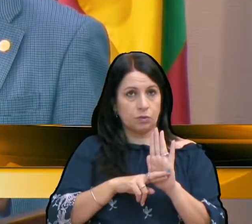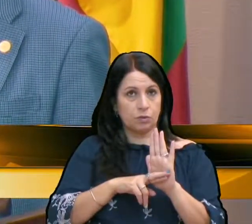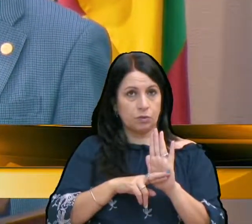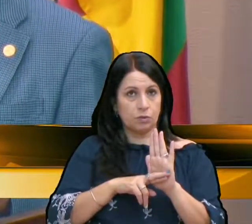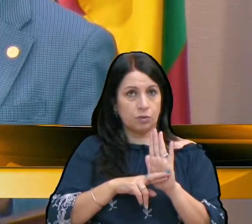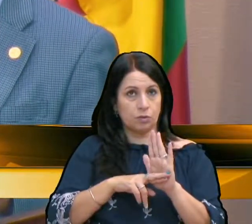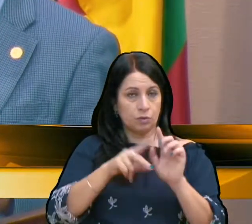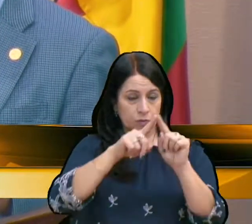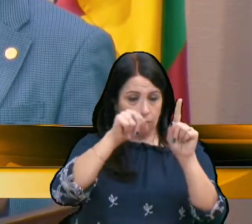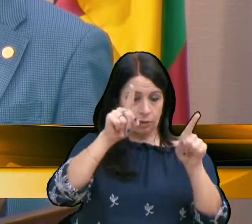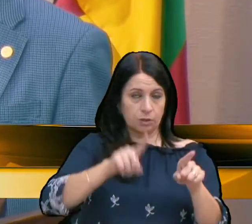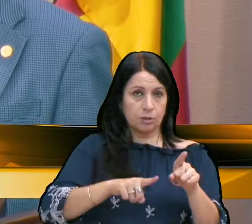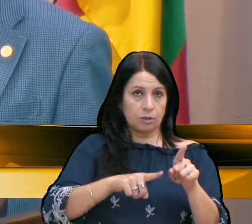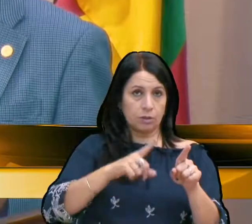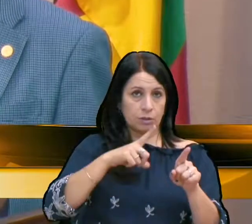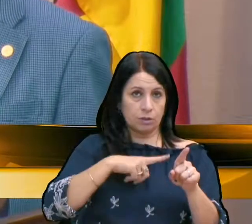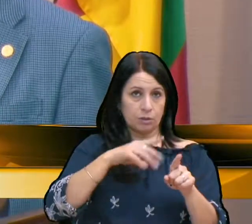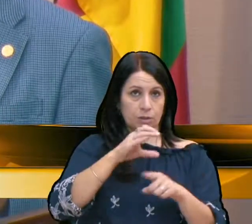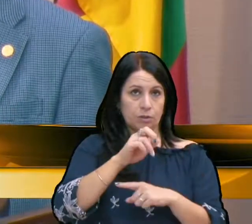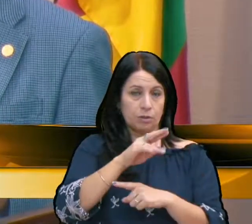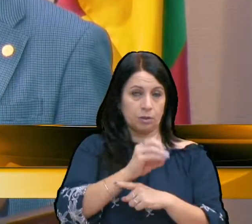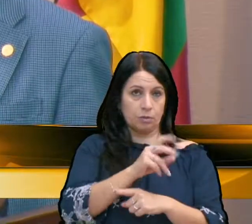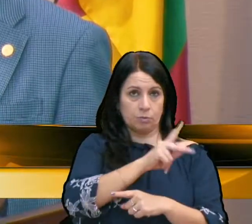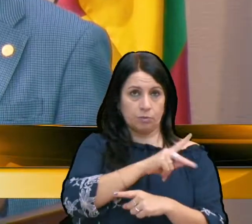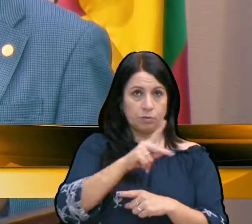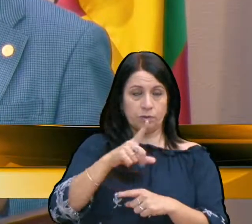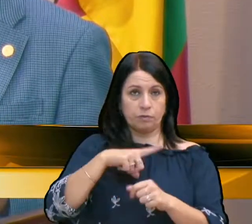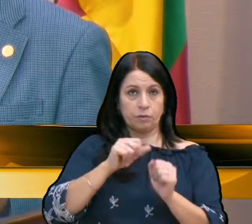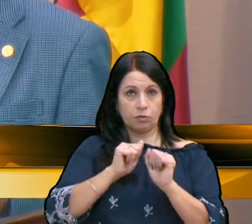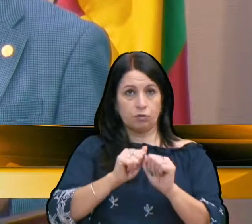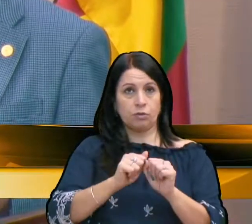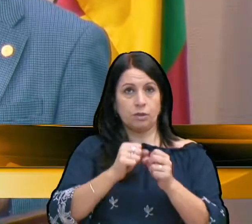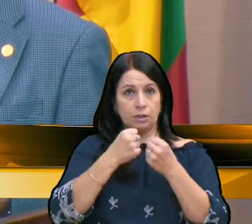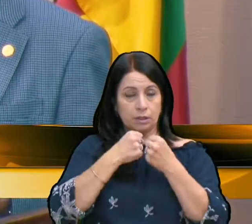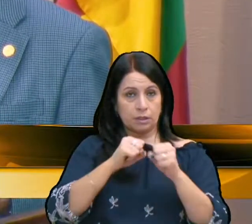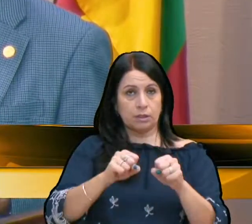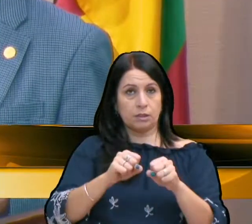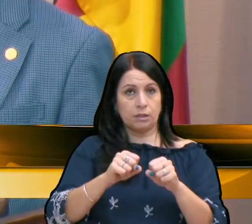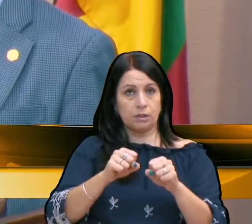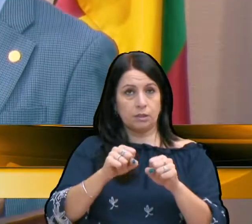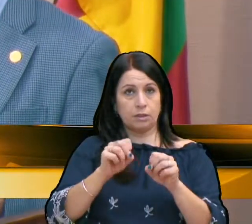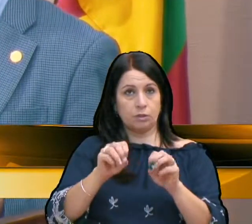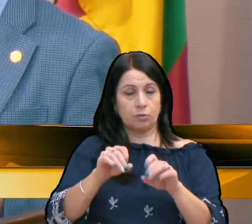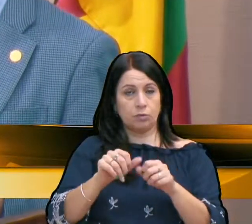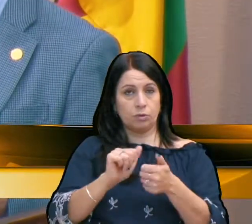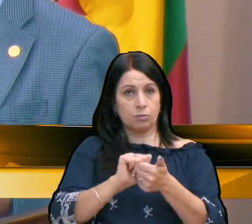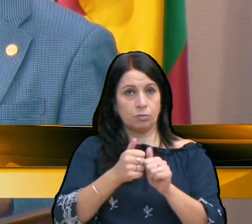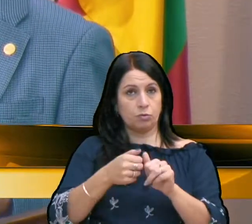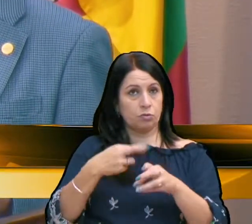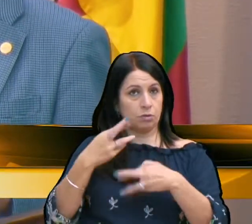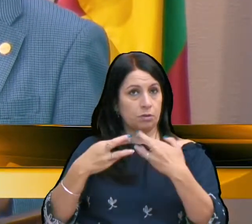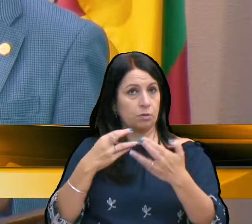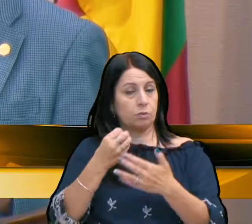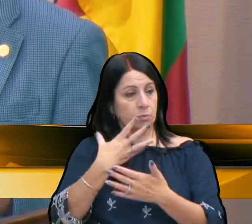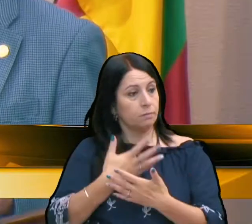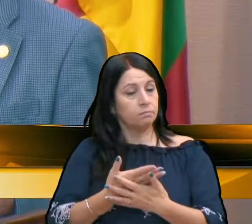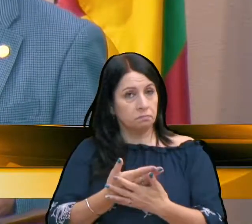os servidores, detentores de cargos e professores devam atuar junto à Secretaria de Educação, Cultura, Esporte e Lazer. Muito